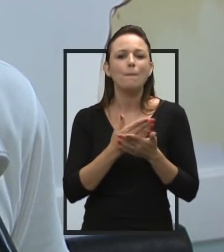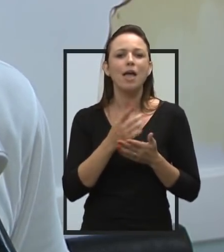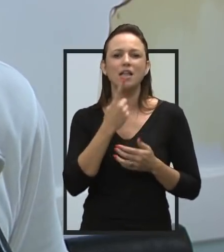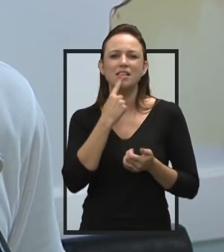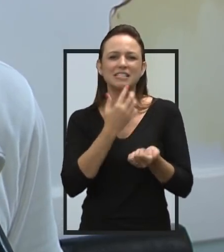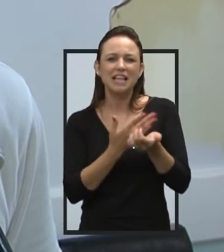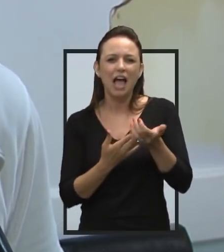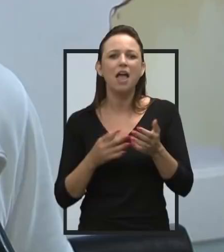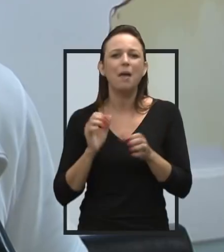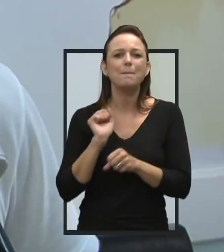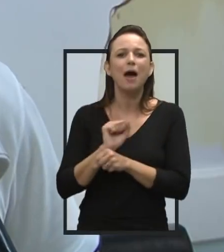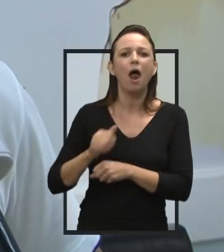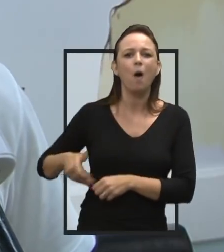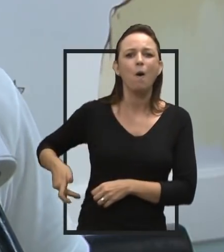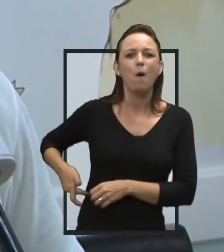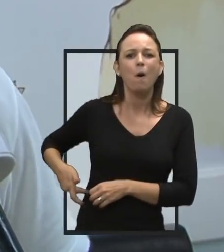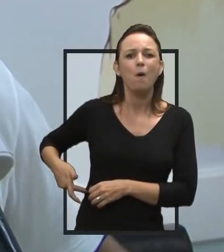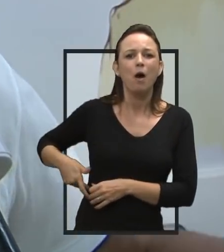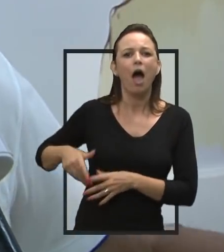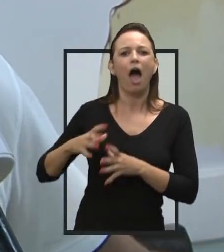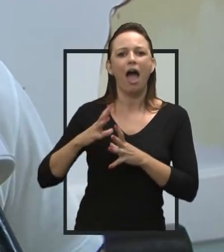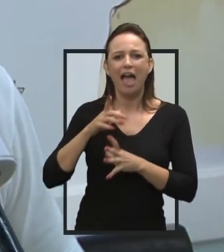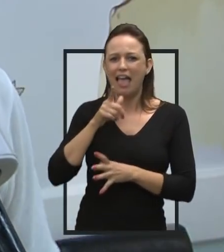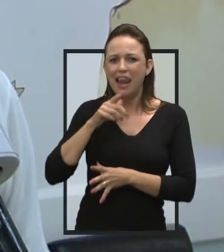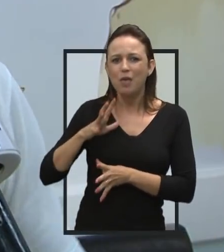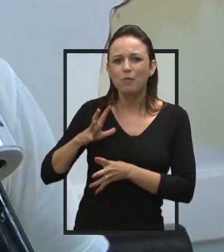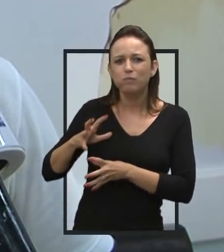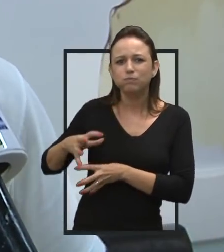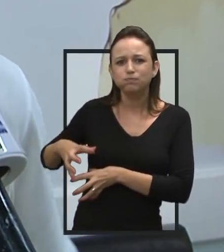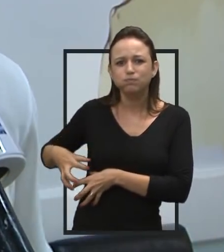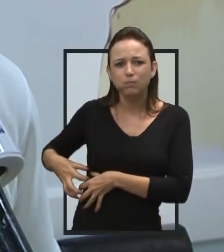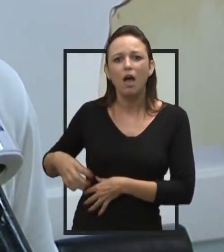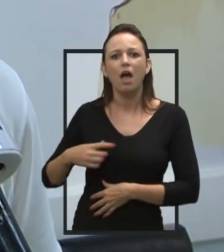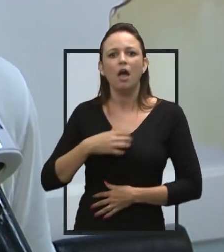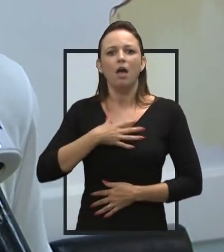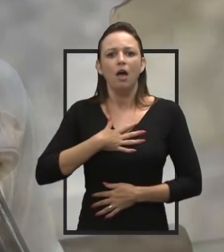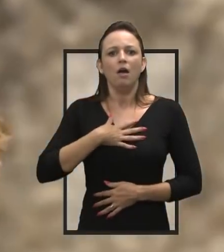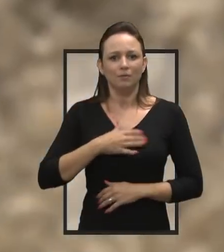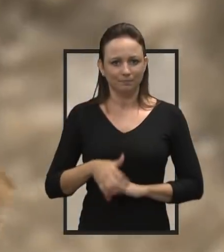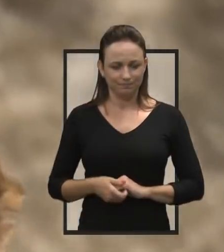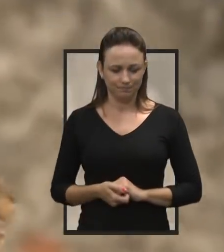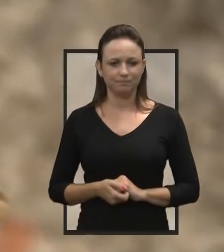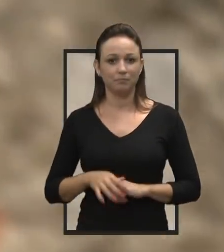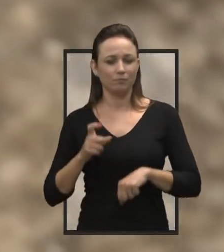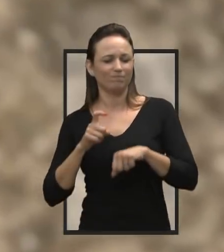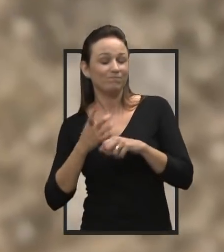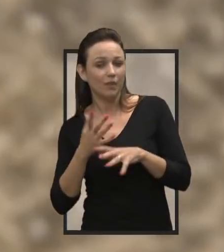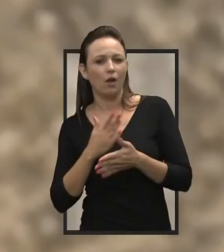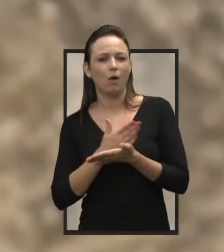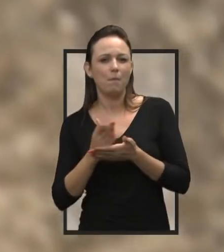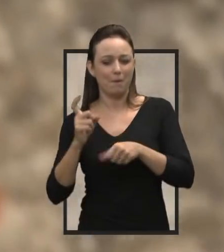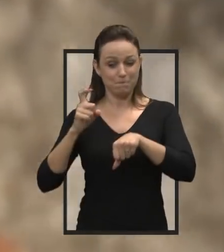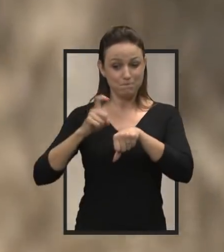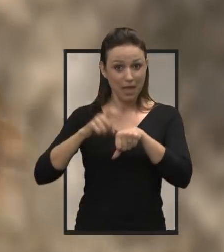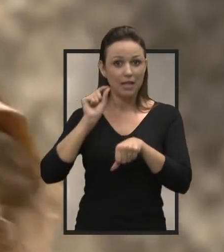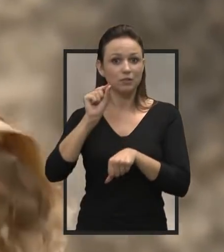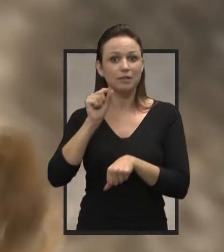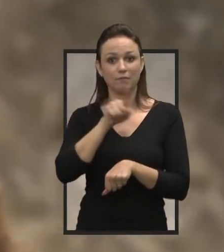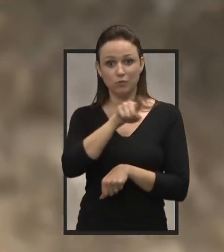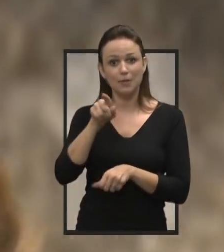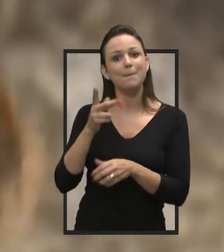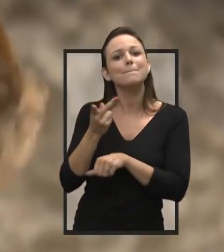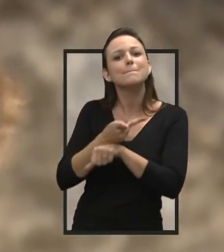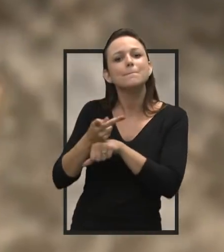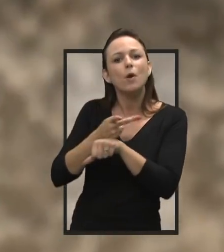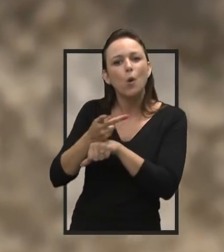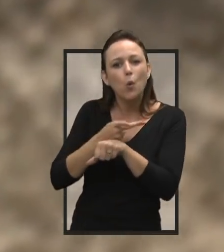pulmão. E essa criança começa a reter líquido no pulmão e entra em insuficiência respiratória. Em caso de picada, a orientação é que a pessoa